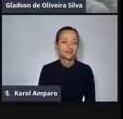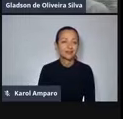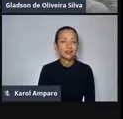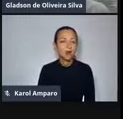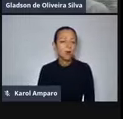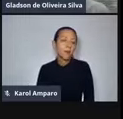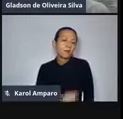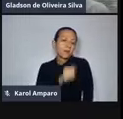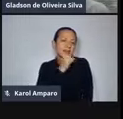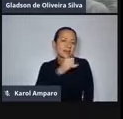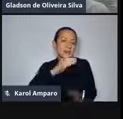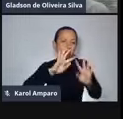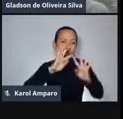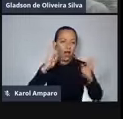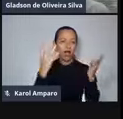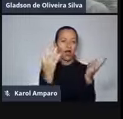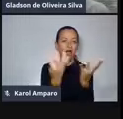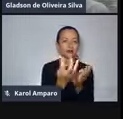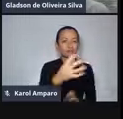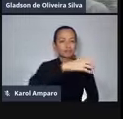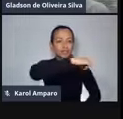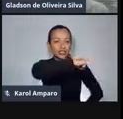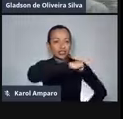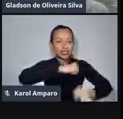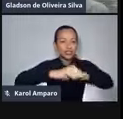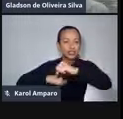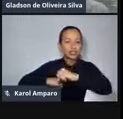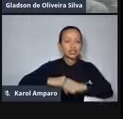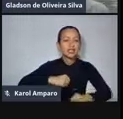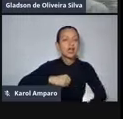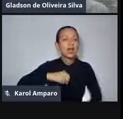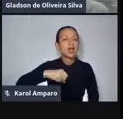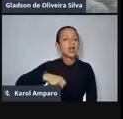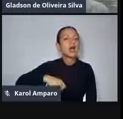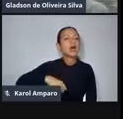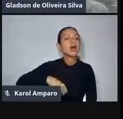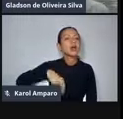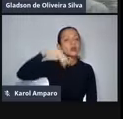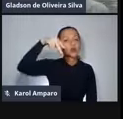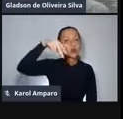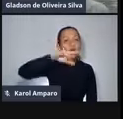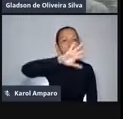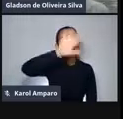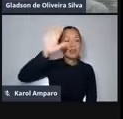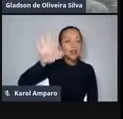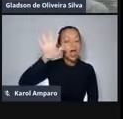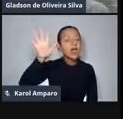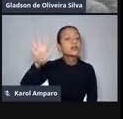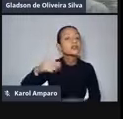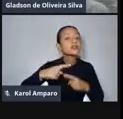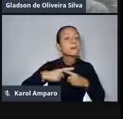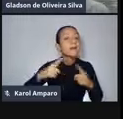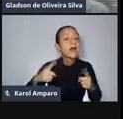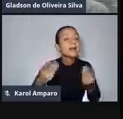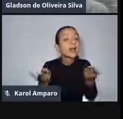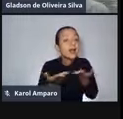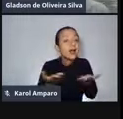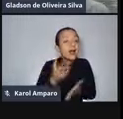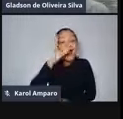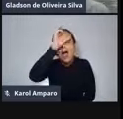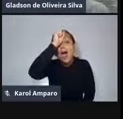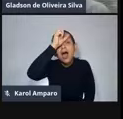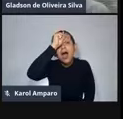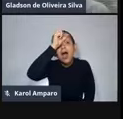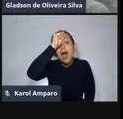grande roda da capoeira regional aqui no Nordeste da Maralina, mas eu estou lhe ensinando você